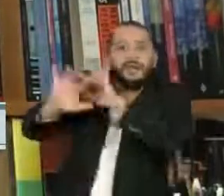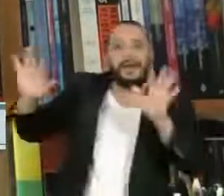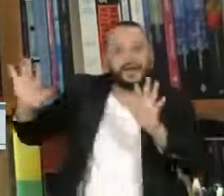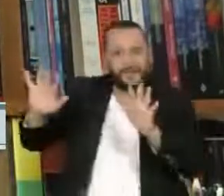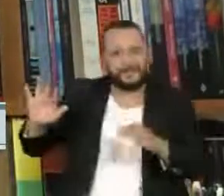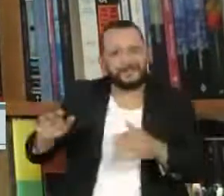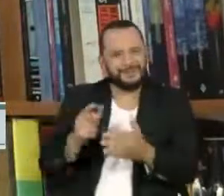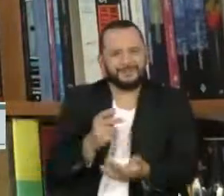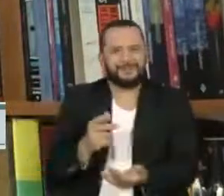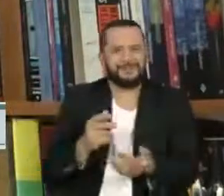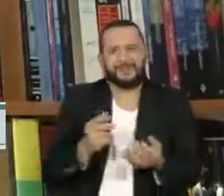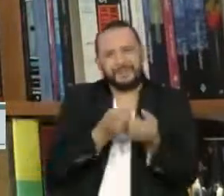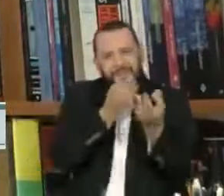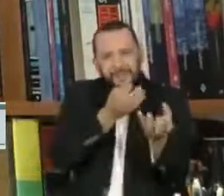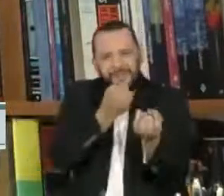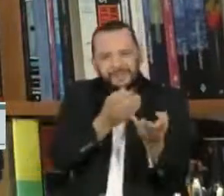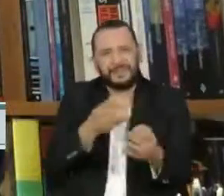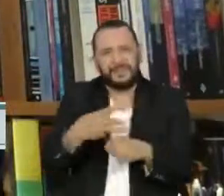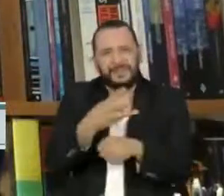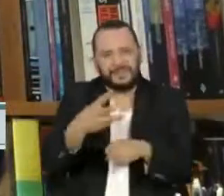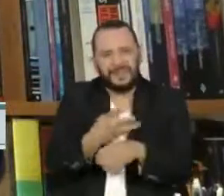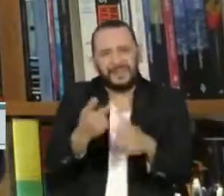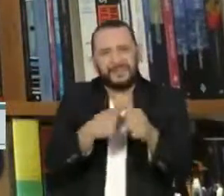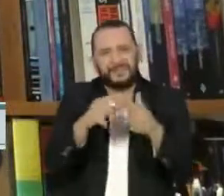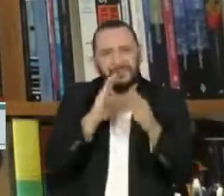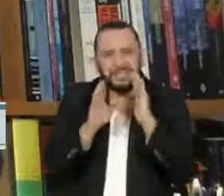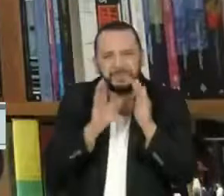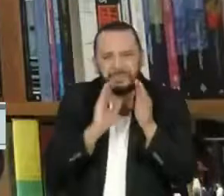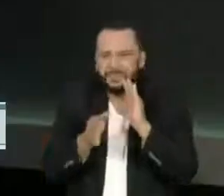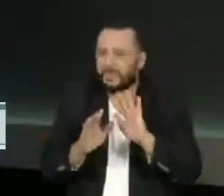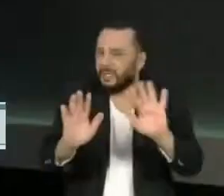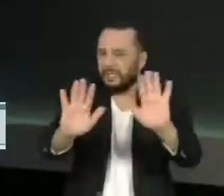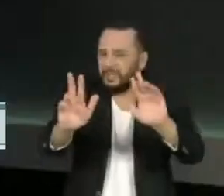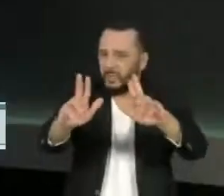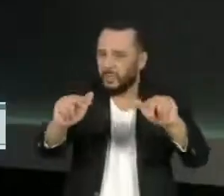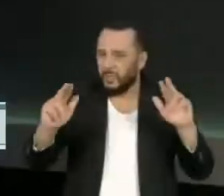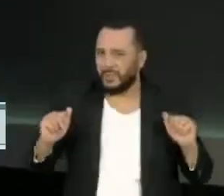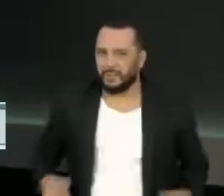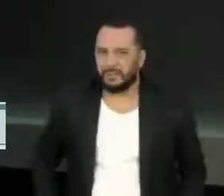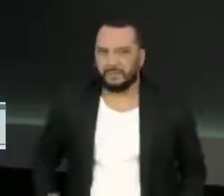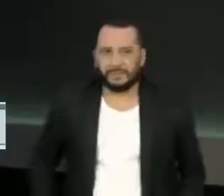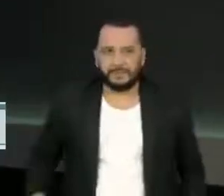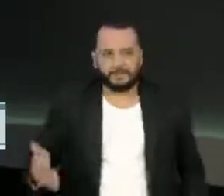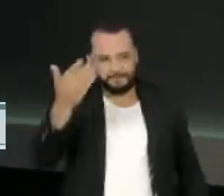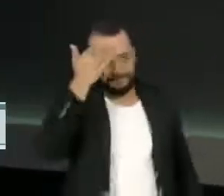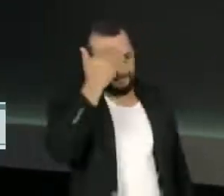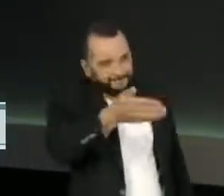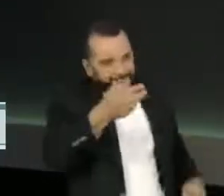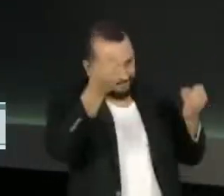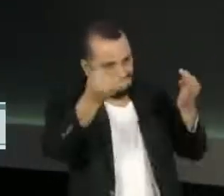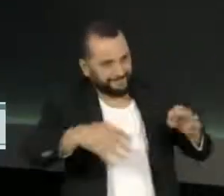nunca oferecer dados, fornecer dados em mídias digitais. Muito obrigada pelos seus